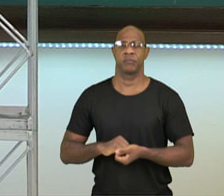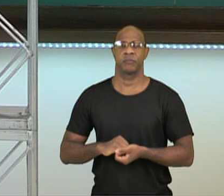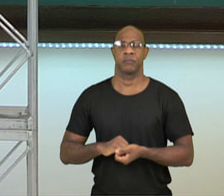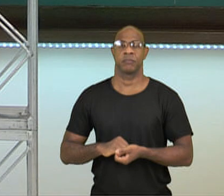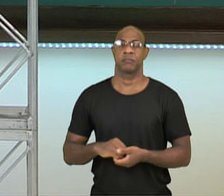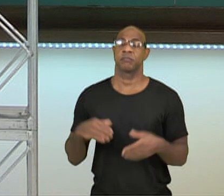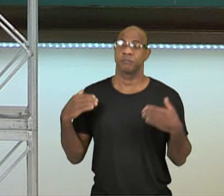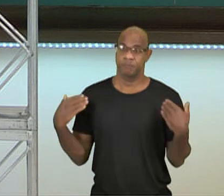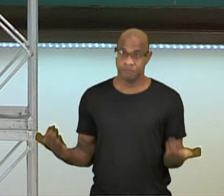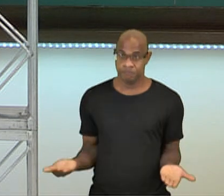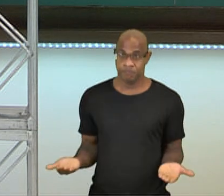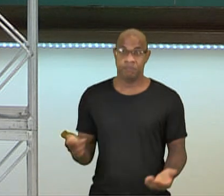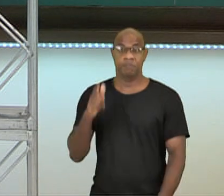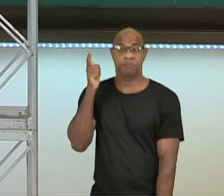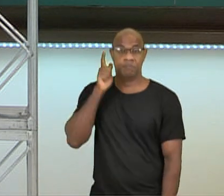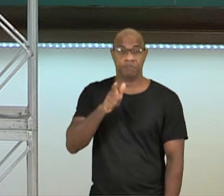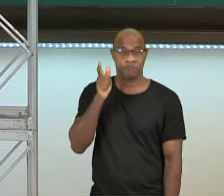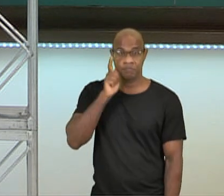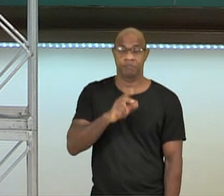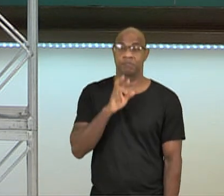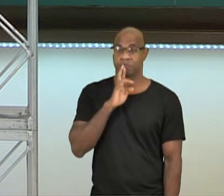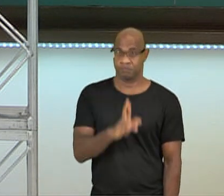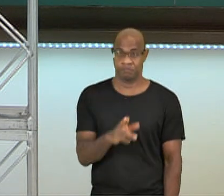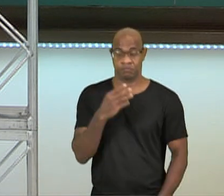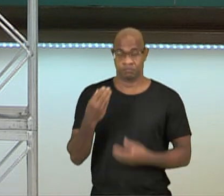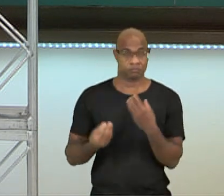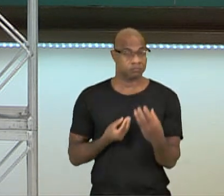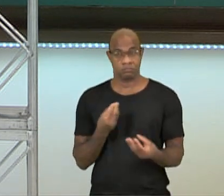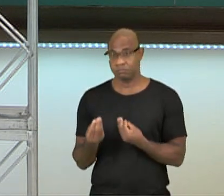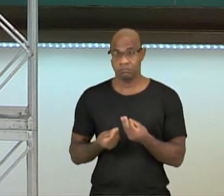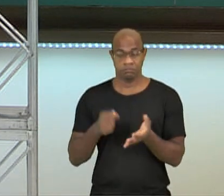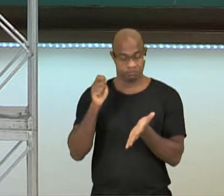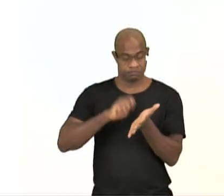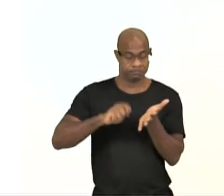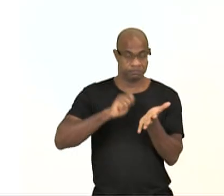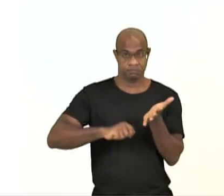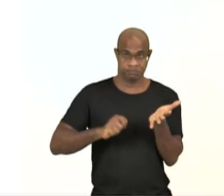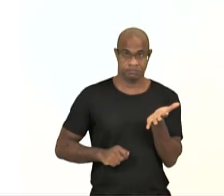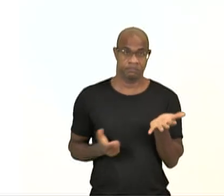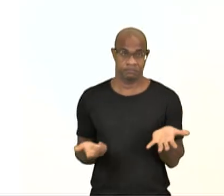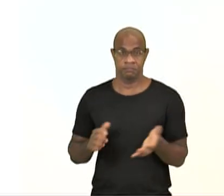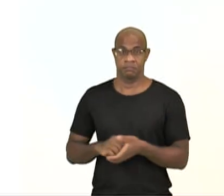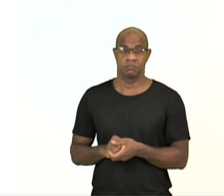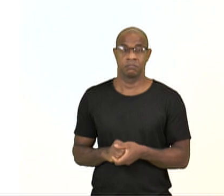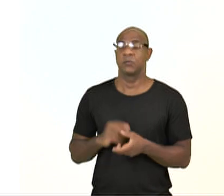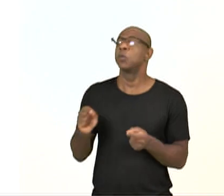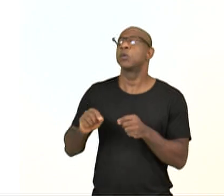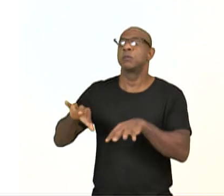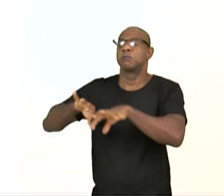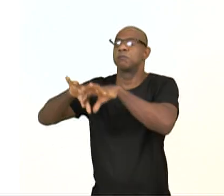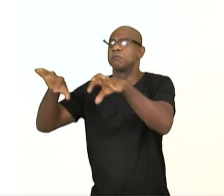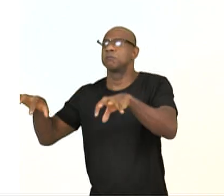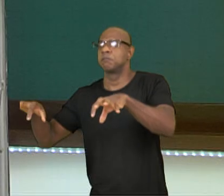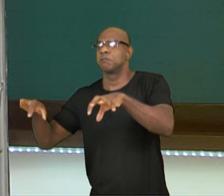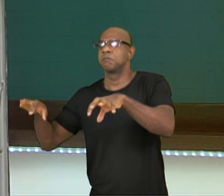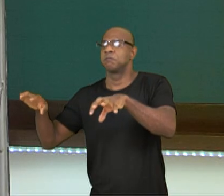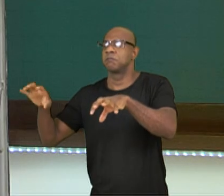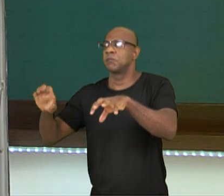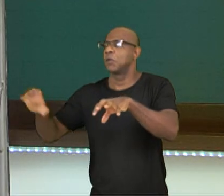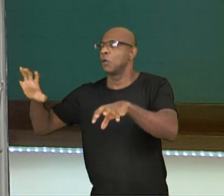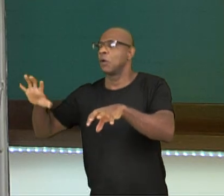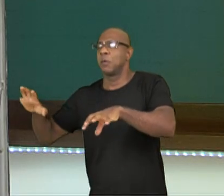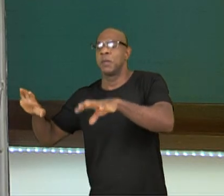E aí, conseguiram responder esse questionamento que foi feito? O que separa a Europa da África? O que foi